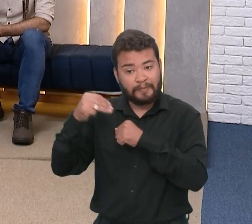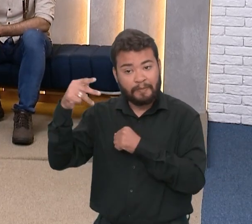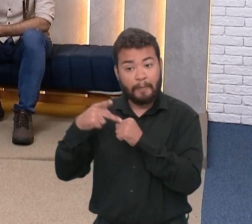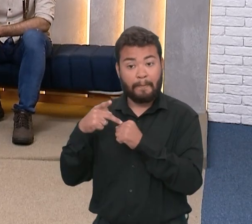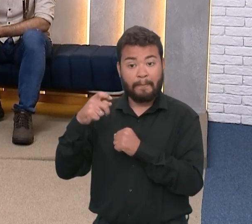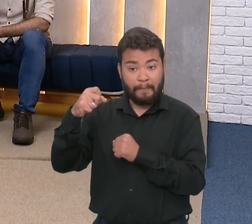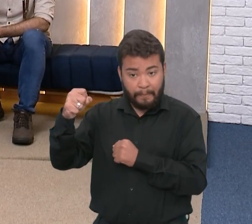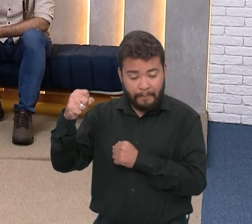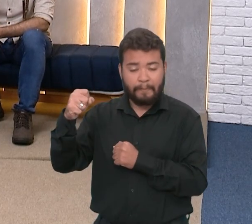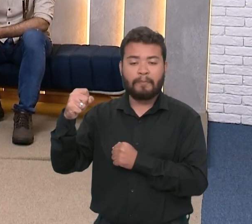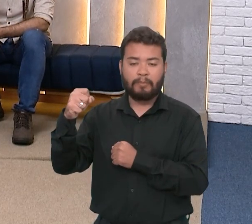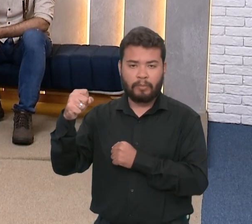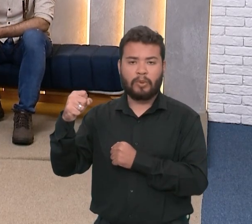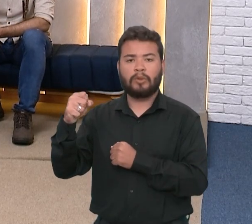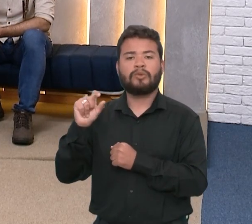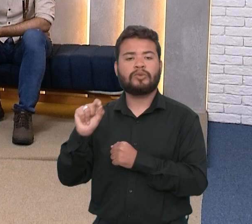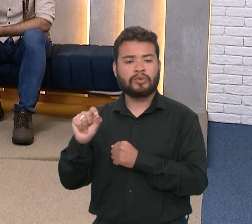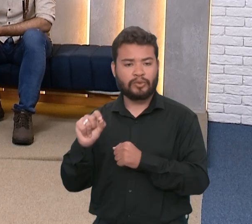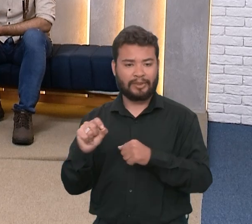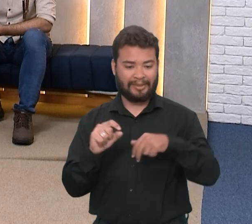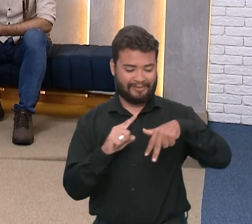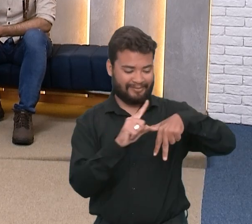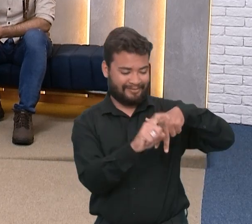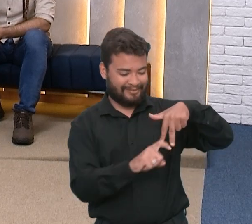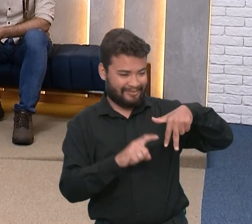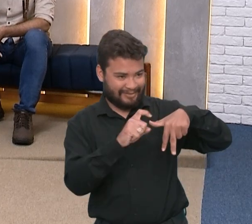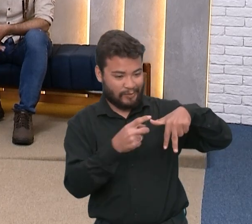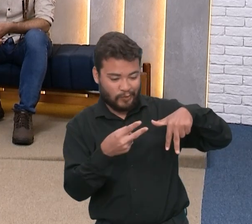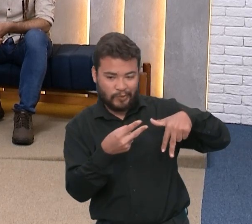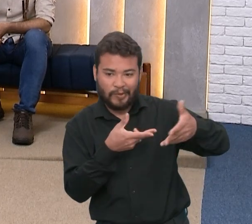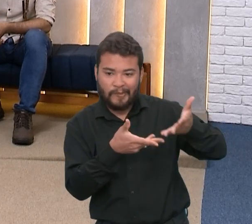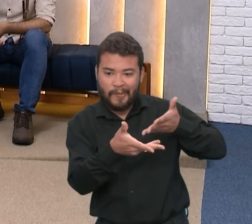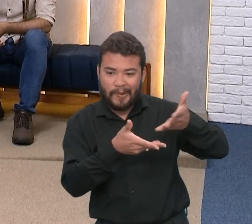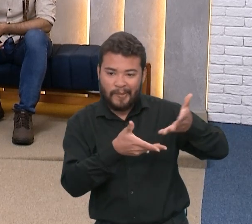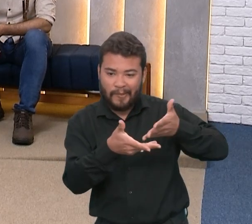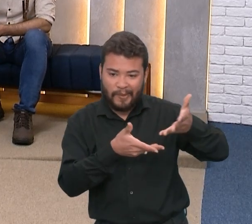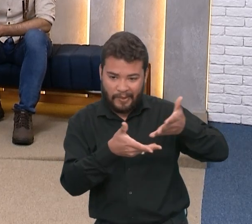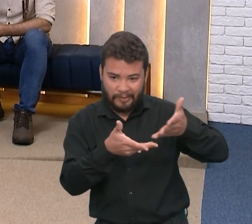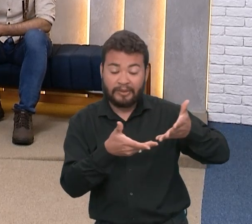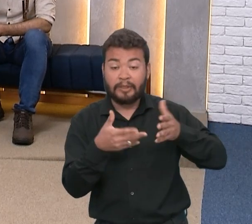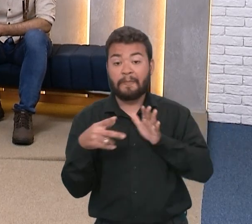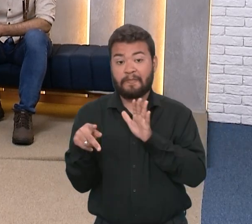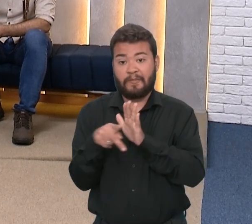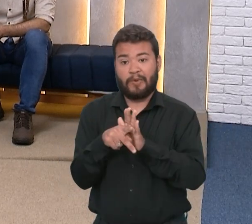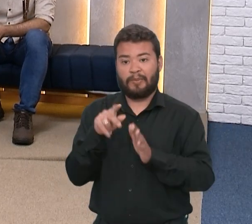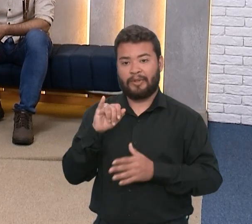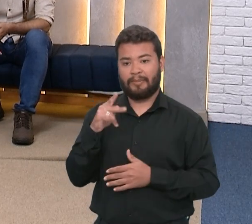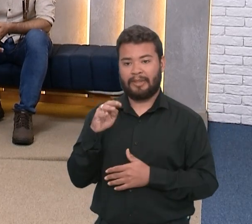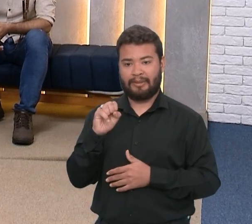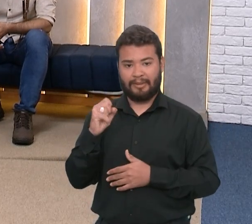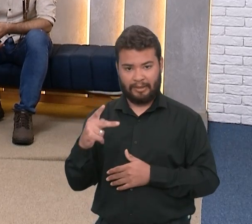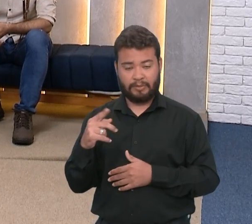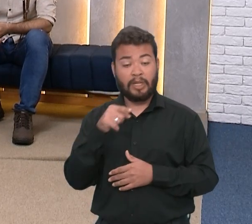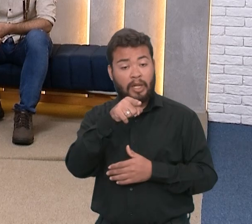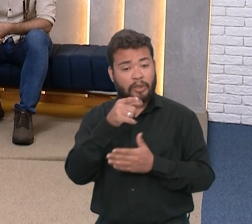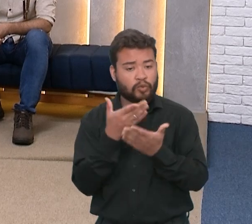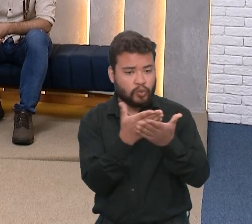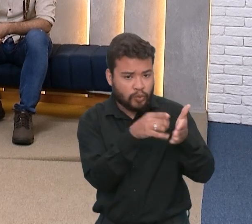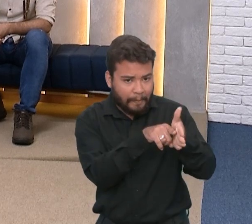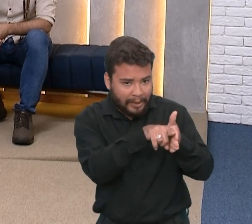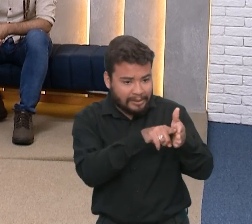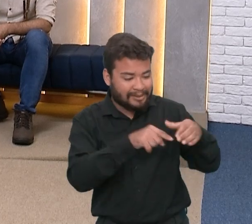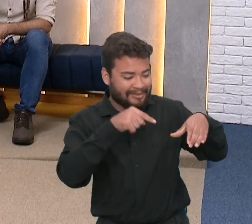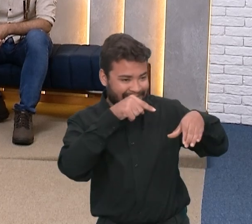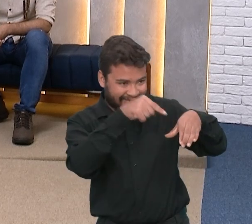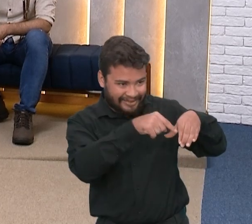relação parasito-hospedeiro do IPTESP. E ele é quem pesquisa os fungos de cavernas do Cerrado e se descreve como um